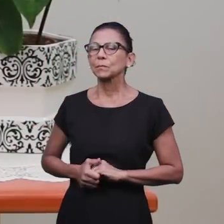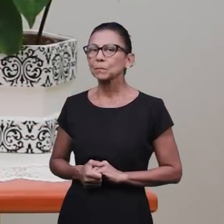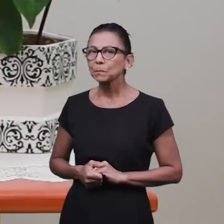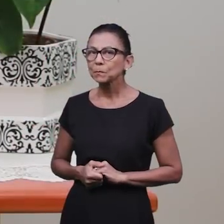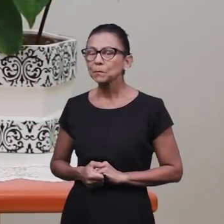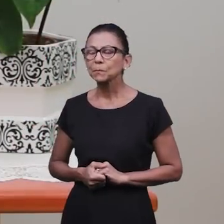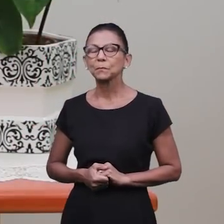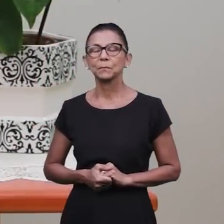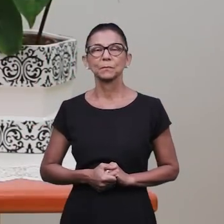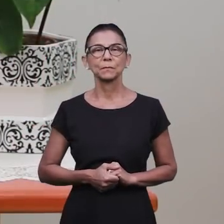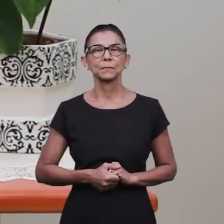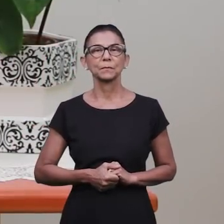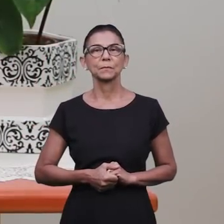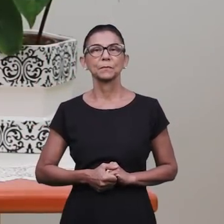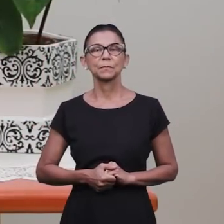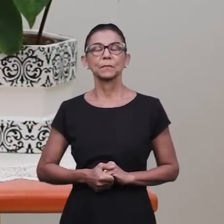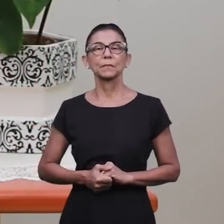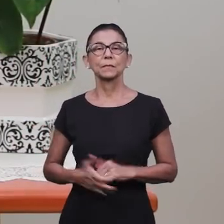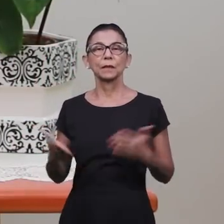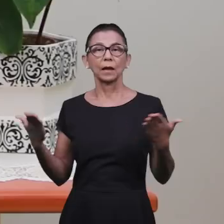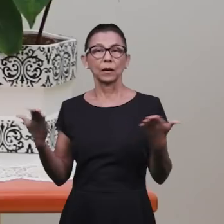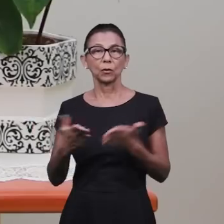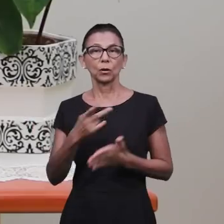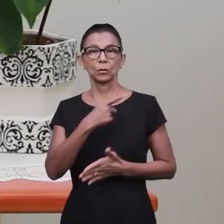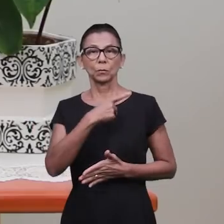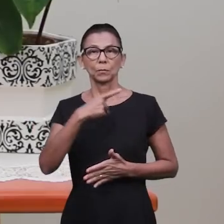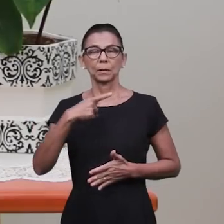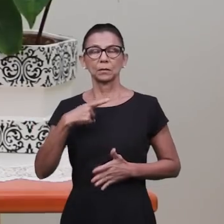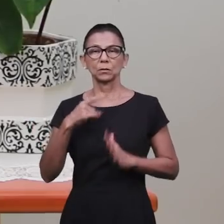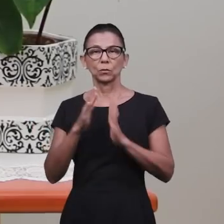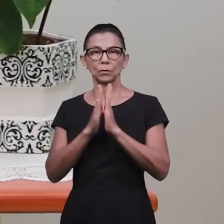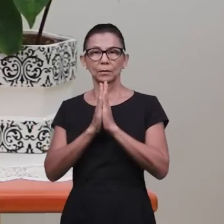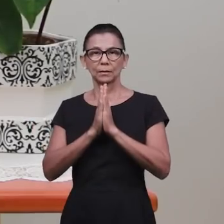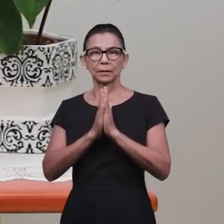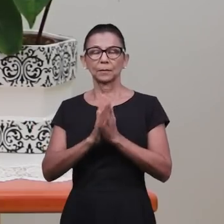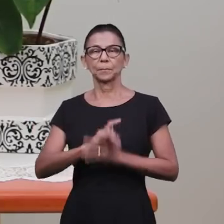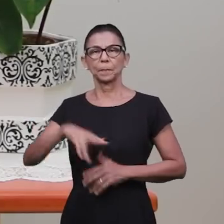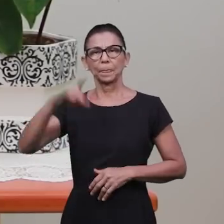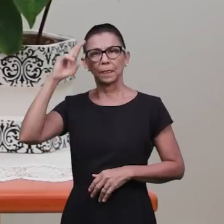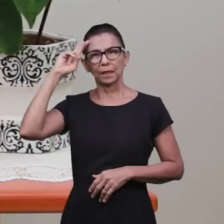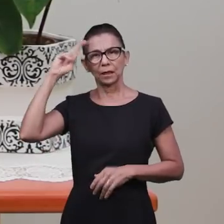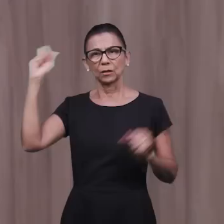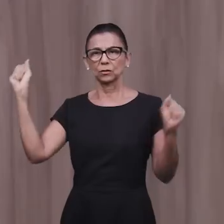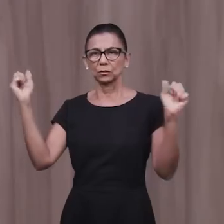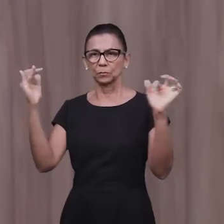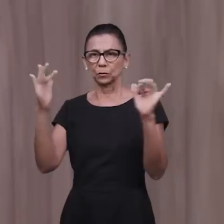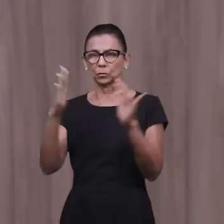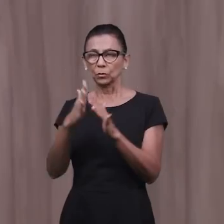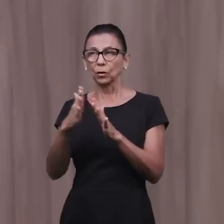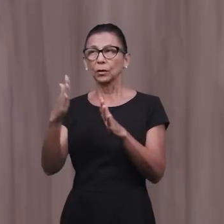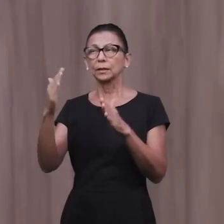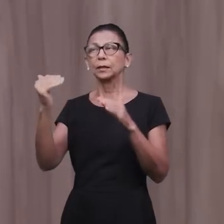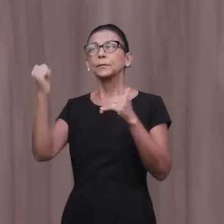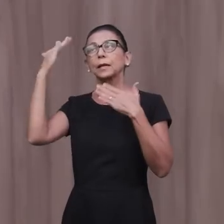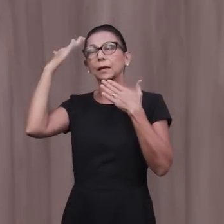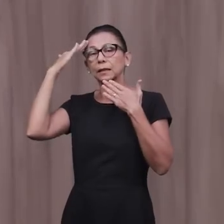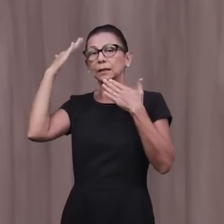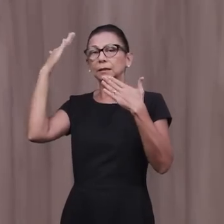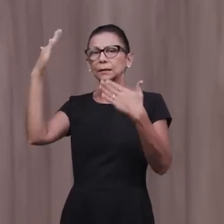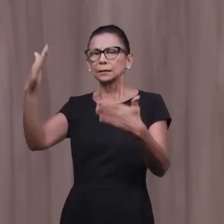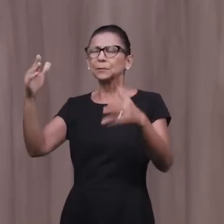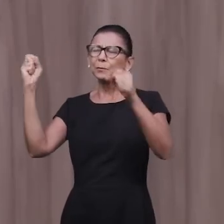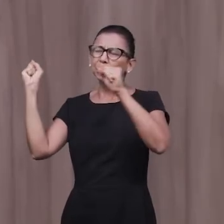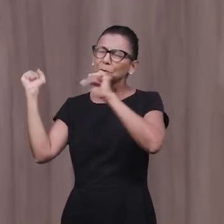Glória a Deus! Agora nós vamos ter uma oração feita por um dos nossos pastores. Seu Deus, nós te glorificamos,